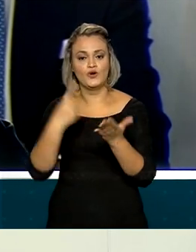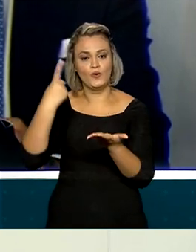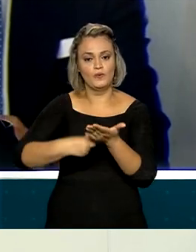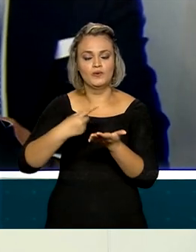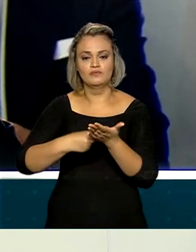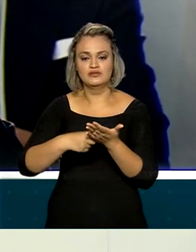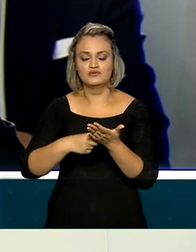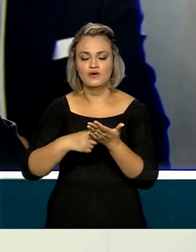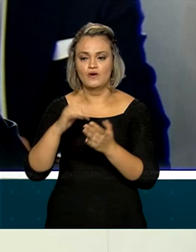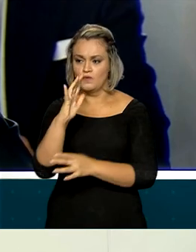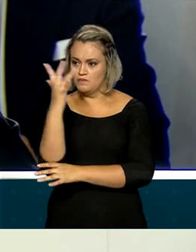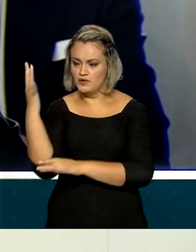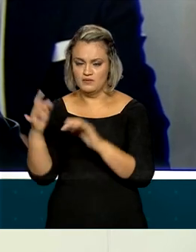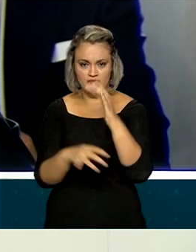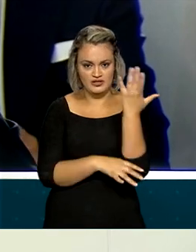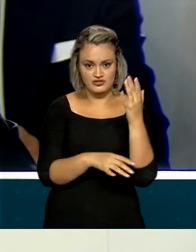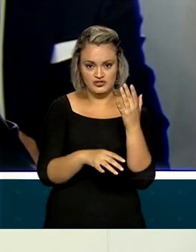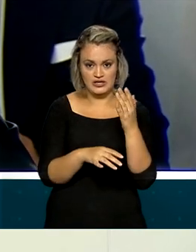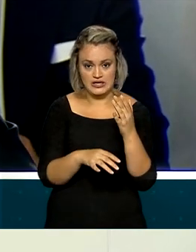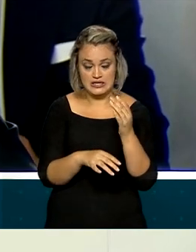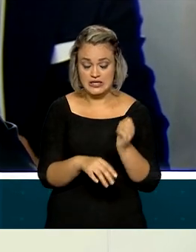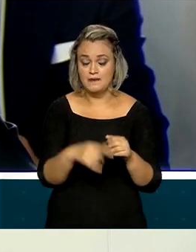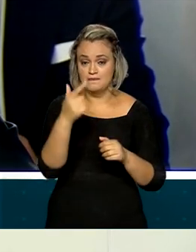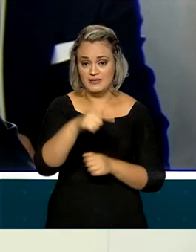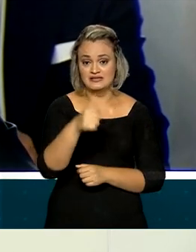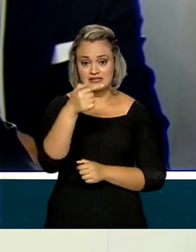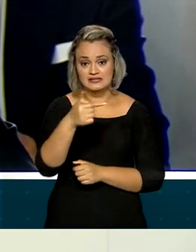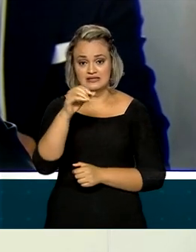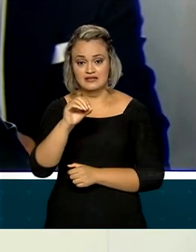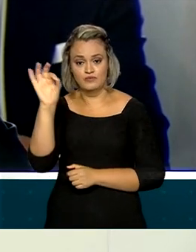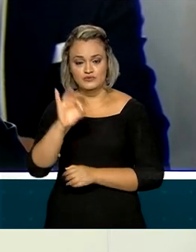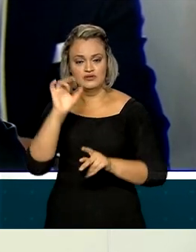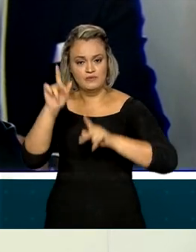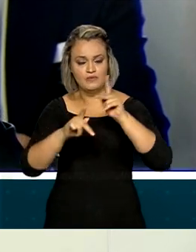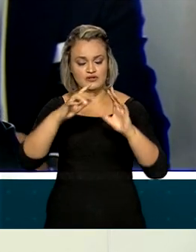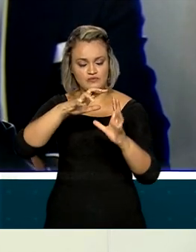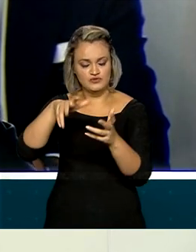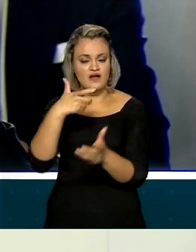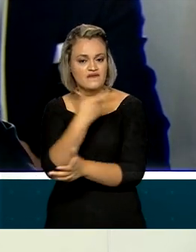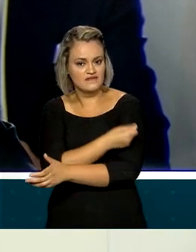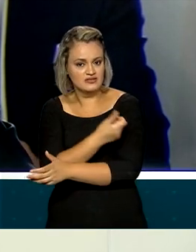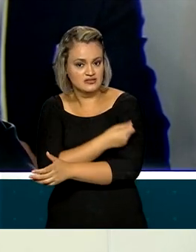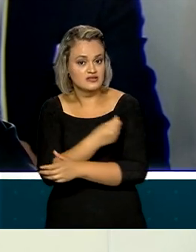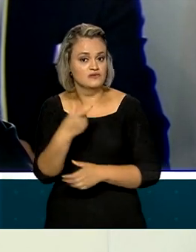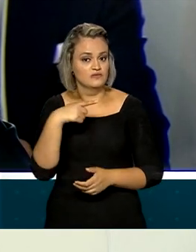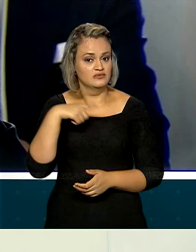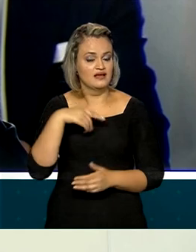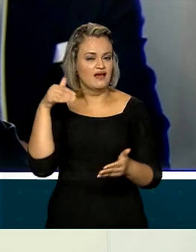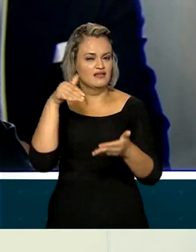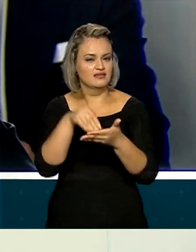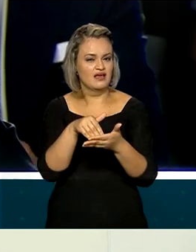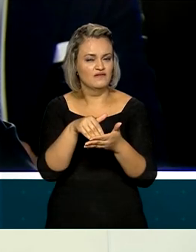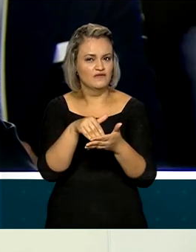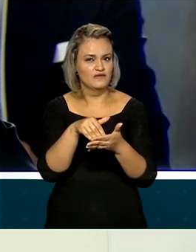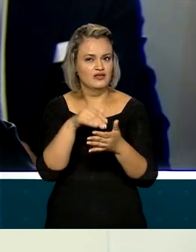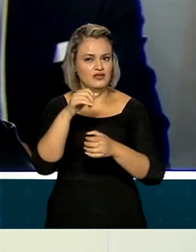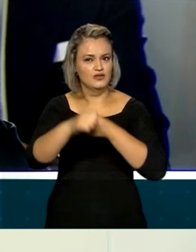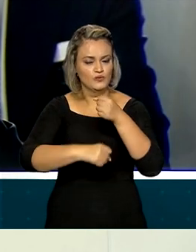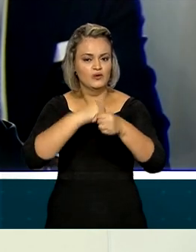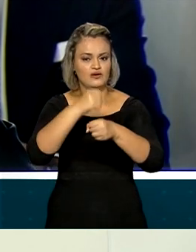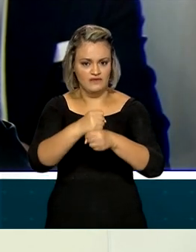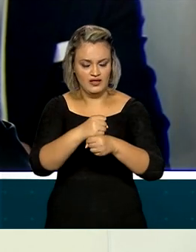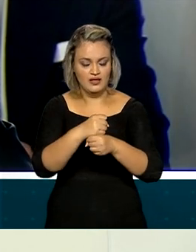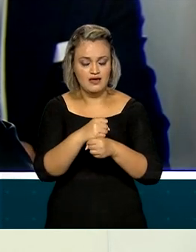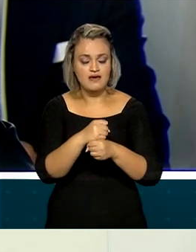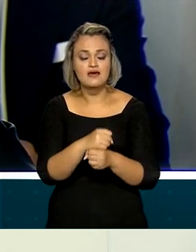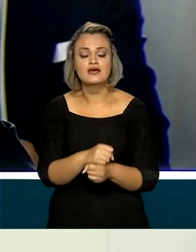ambiente, que 70% da população mundial seja imunizada contra a Covid-19 até o fim de 2022